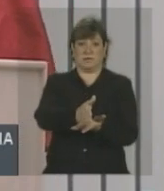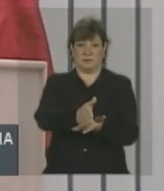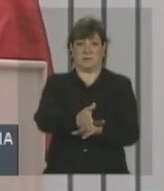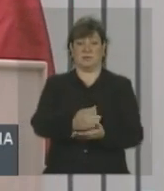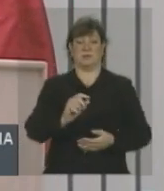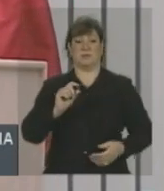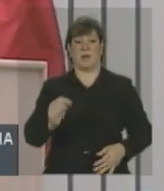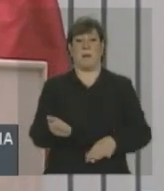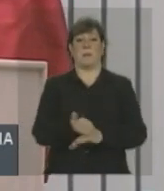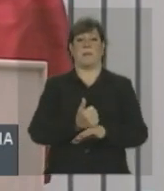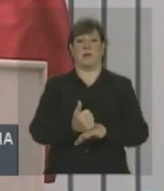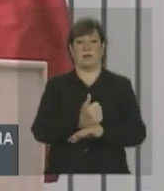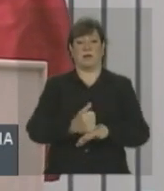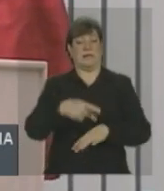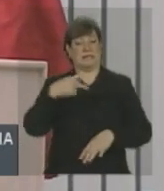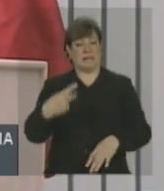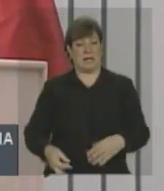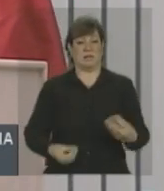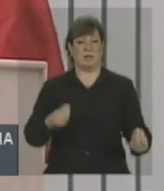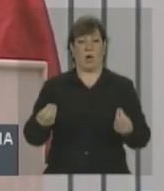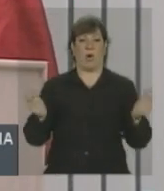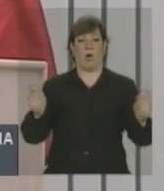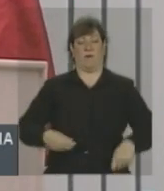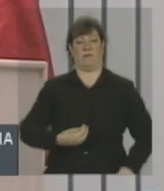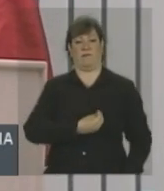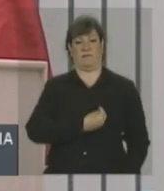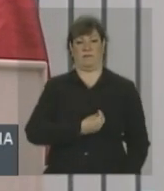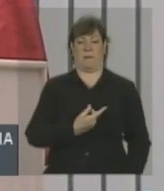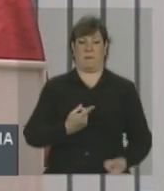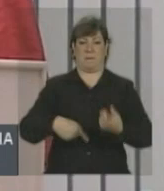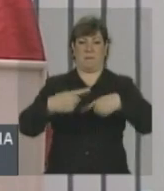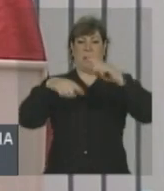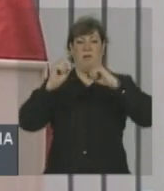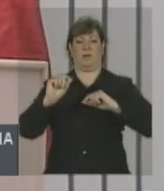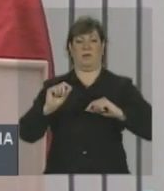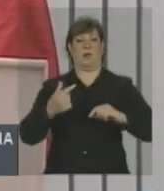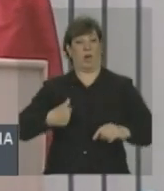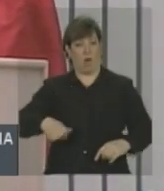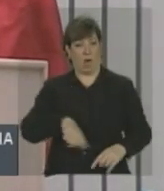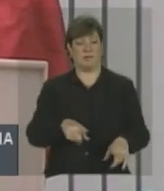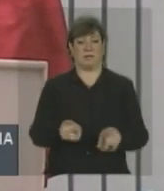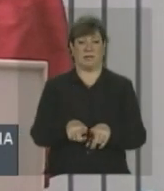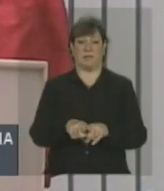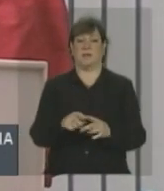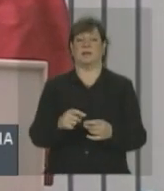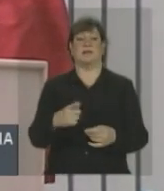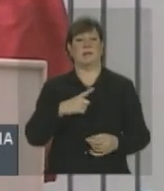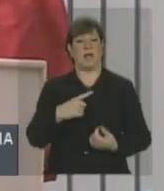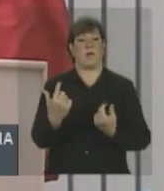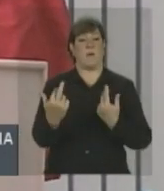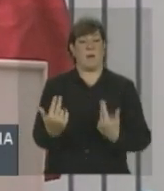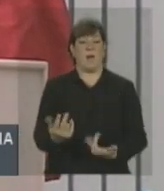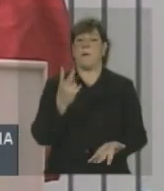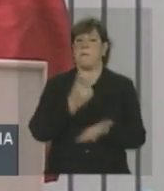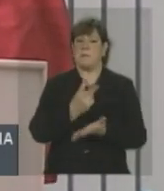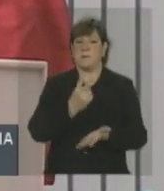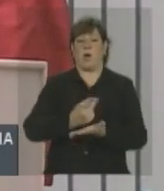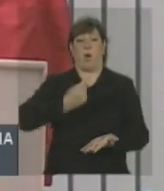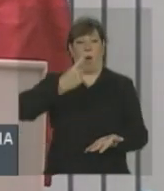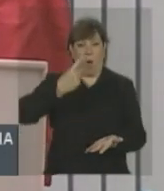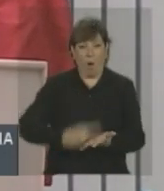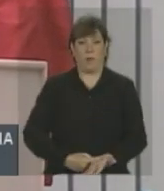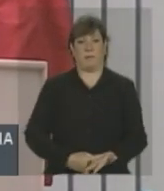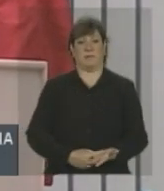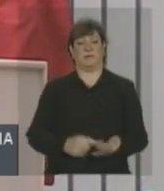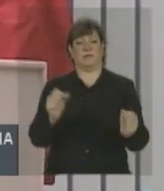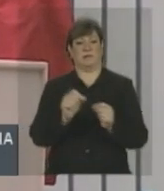da melhoria dessas condições de vida. Compartilhamos também o mesmo compromisso de construção